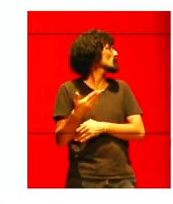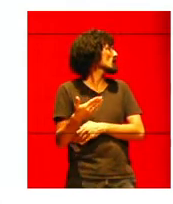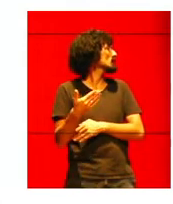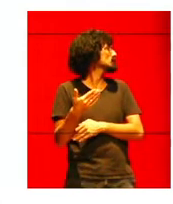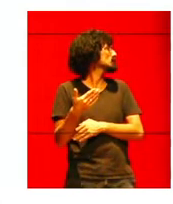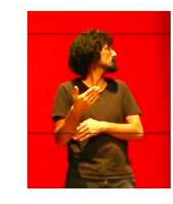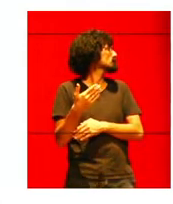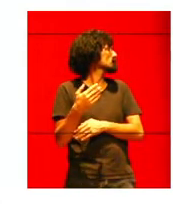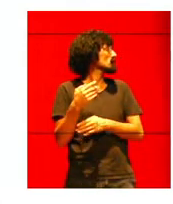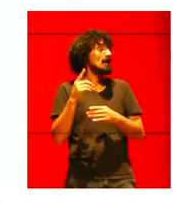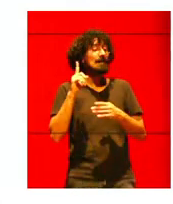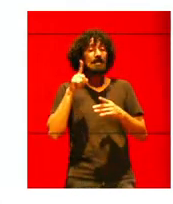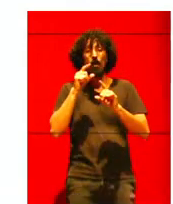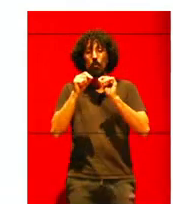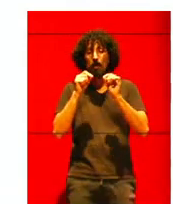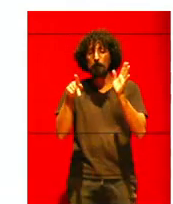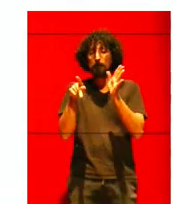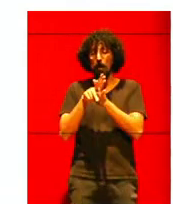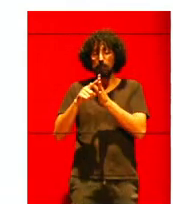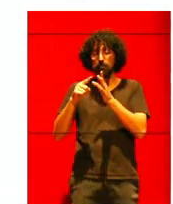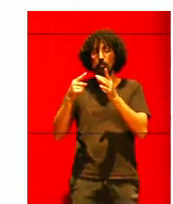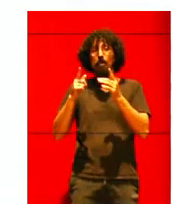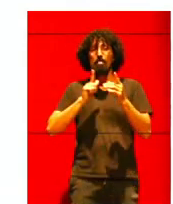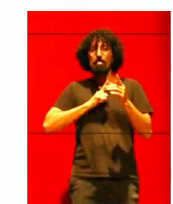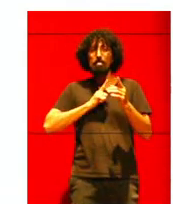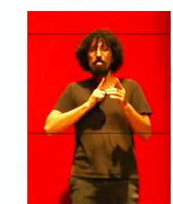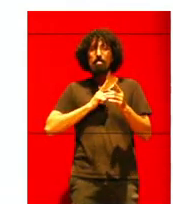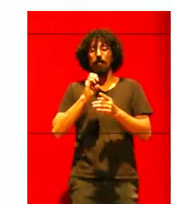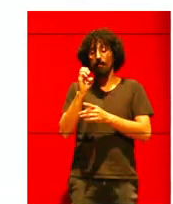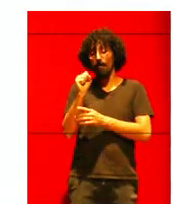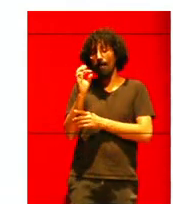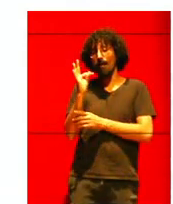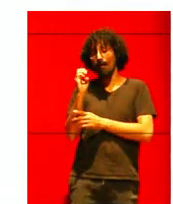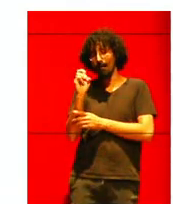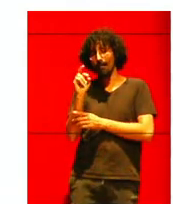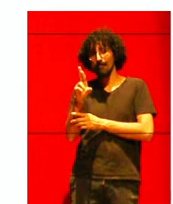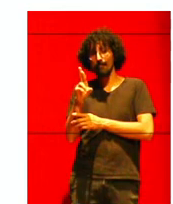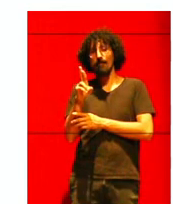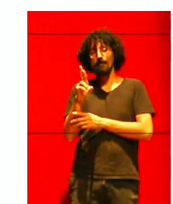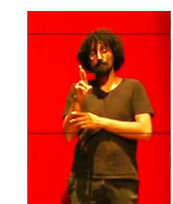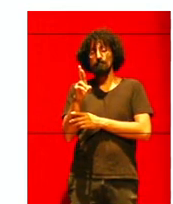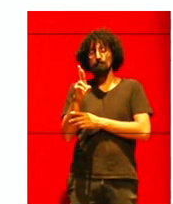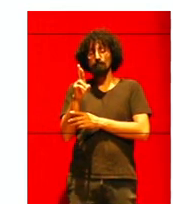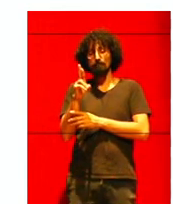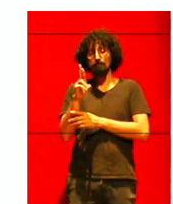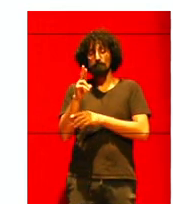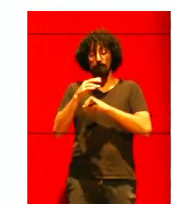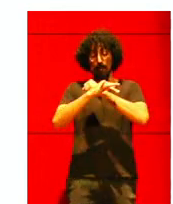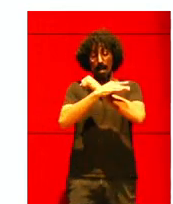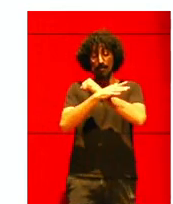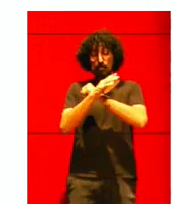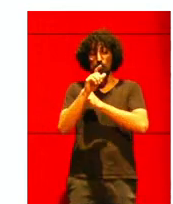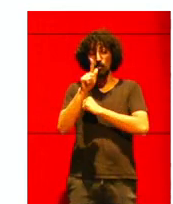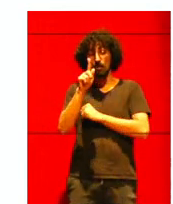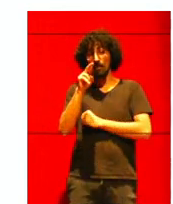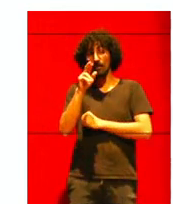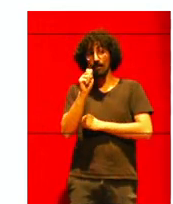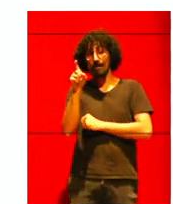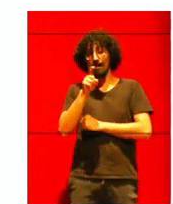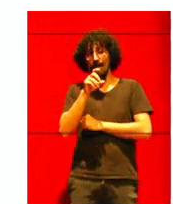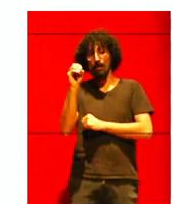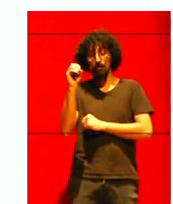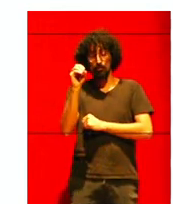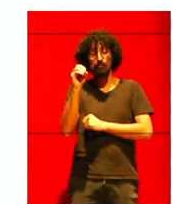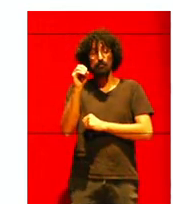de ligações éster, o meu triglicerídeo, certo? Então é uma molécula de ácido graxo longo